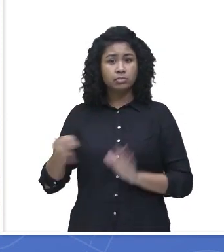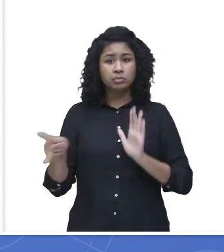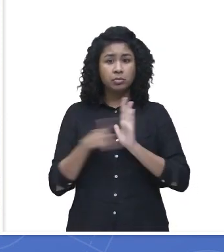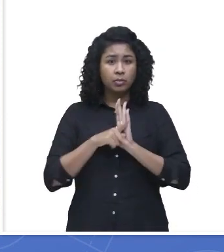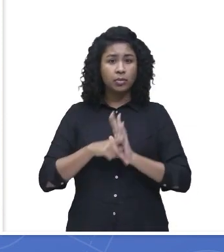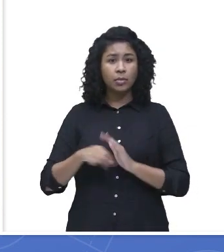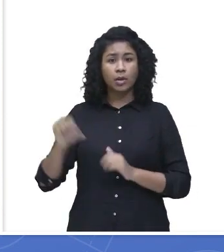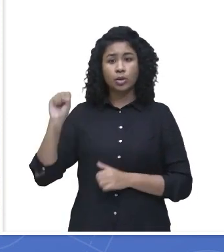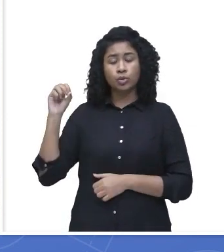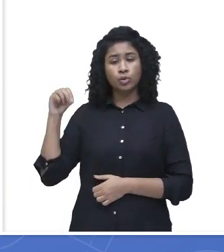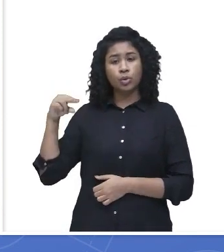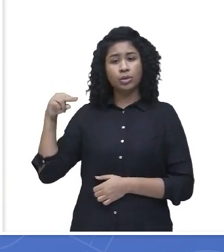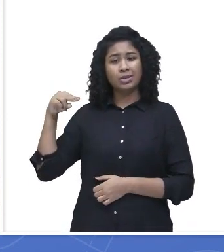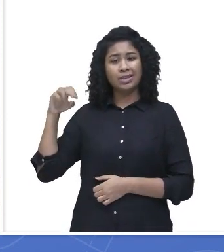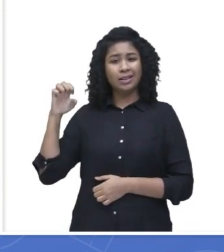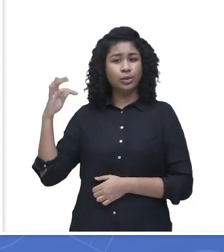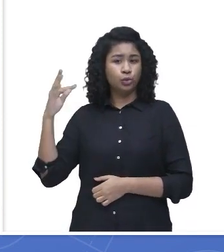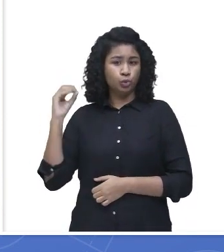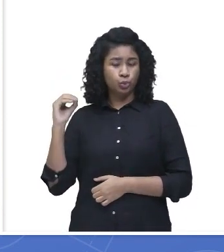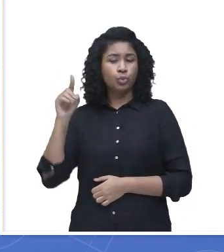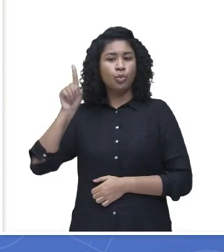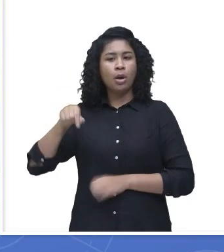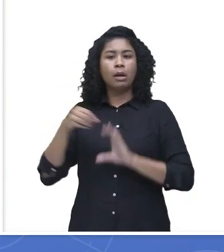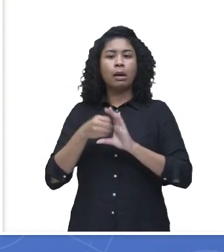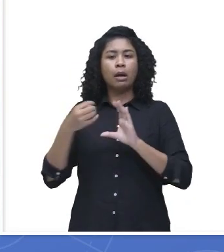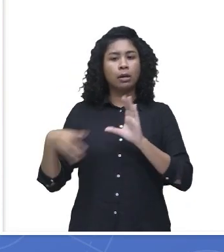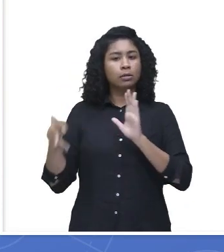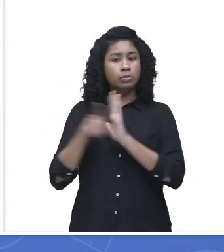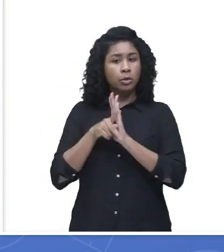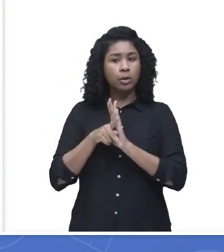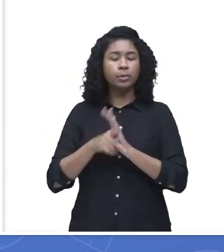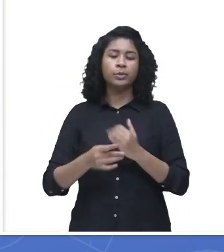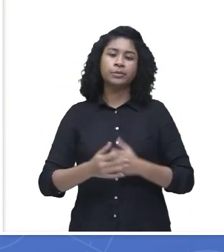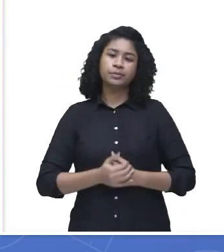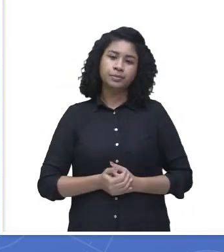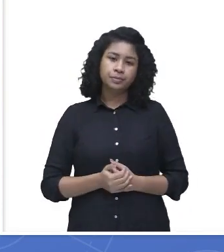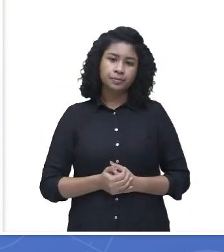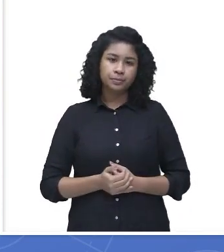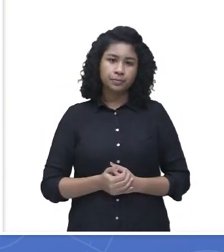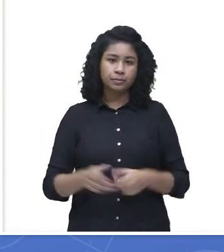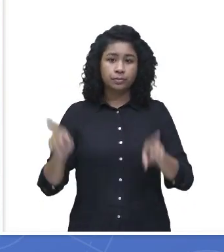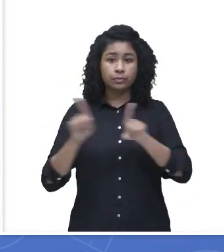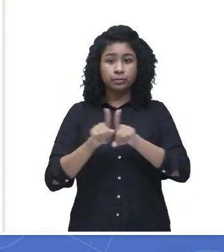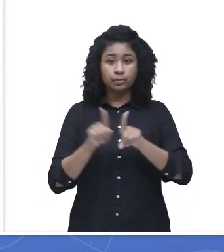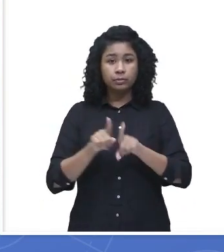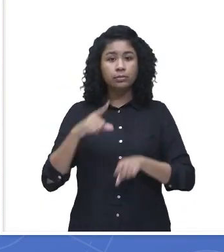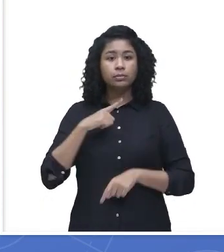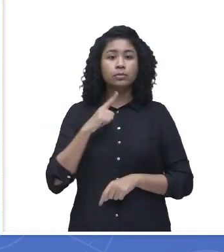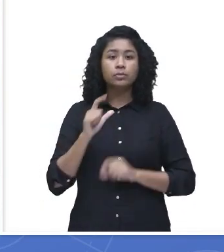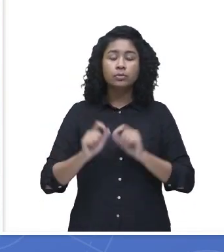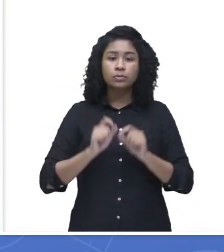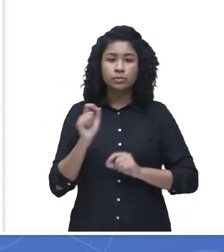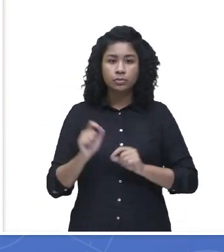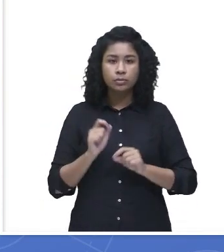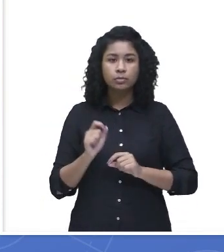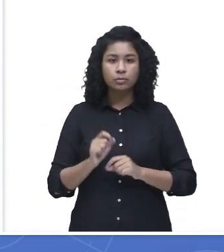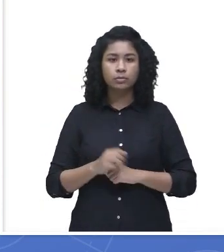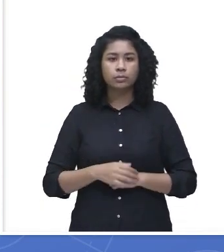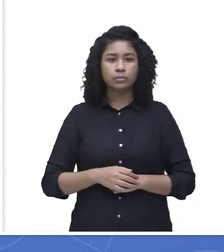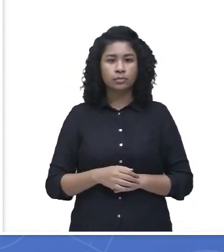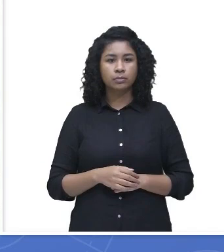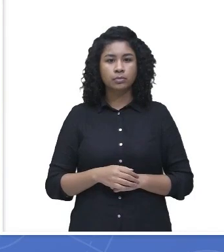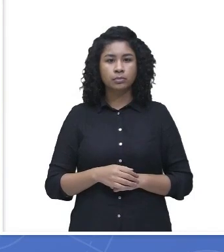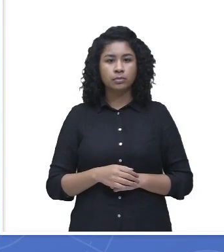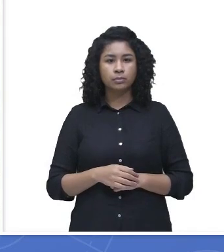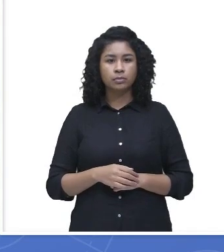nosso soneto. Dois quartetos, dois terceiros. E observe que nós vamos ter também uma contagem das sílabas poéticas.